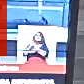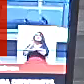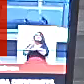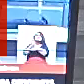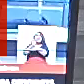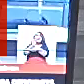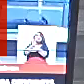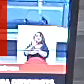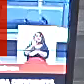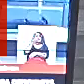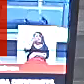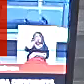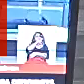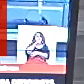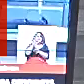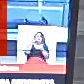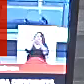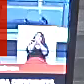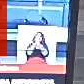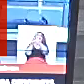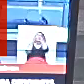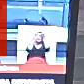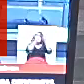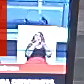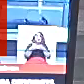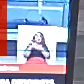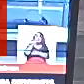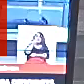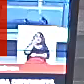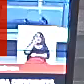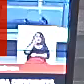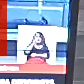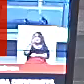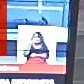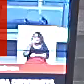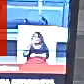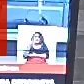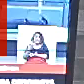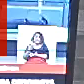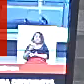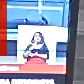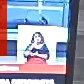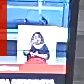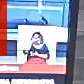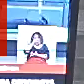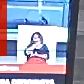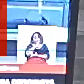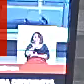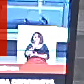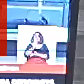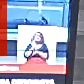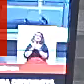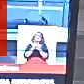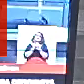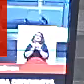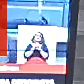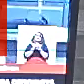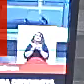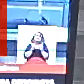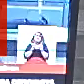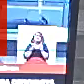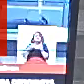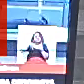853 municípios. Se não tiver alguém lá no município para fazer esse trabalho, fica muito difícil para ele. Eu imagino assim, nós vamos